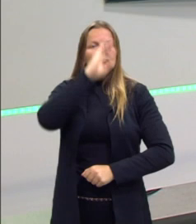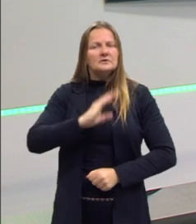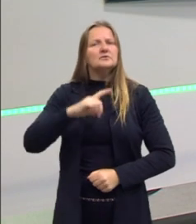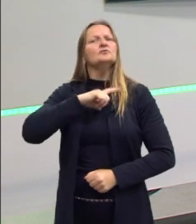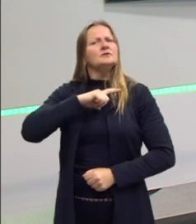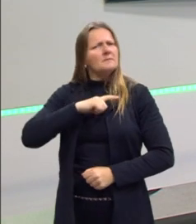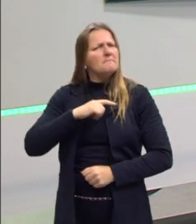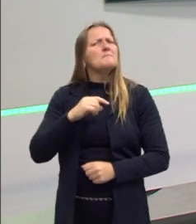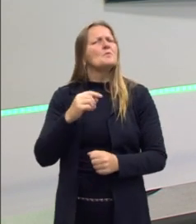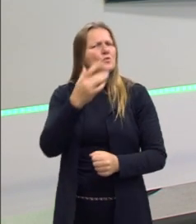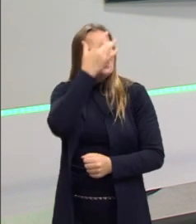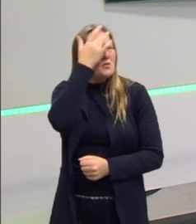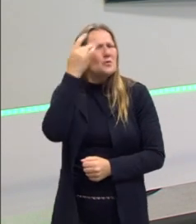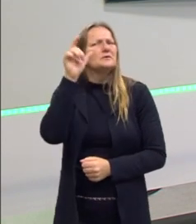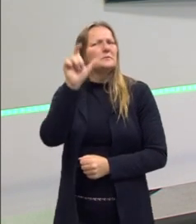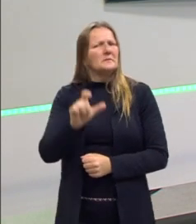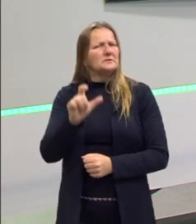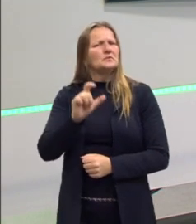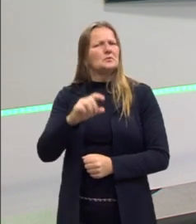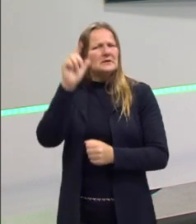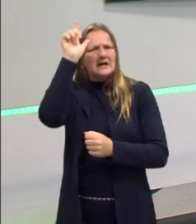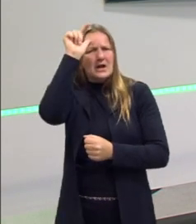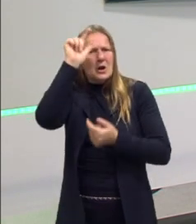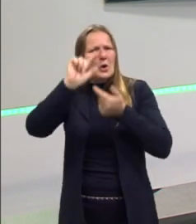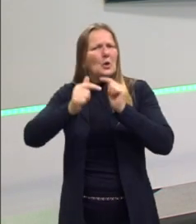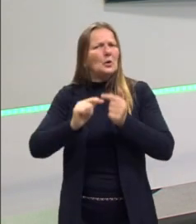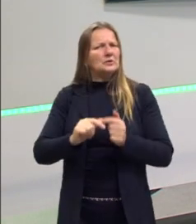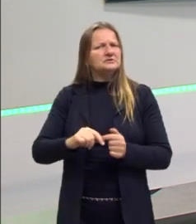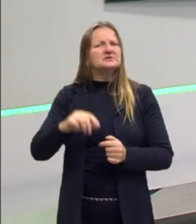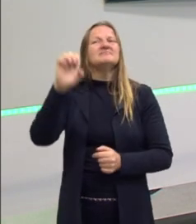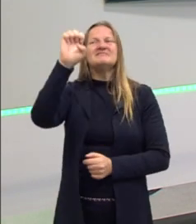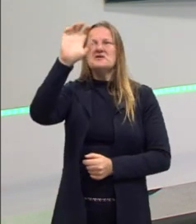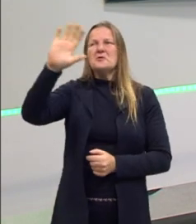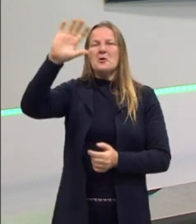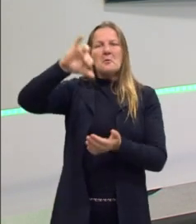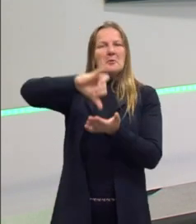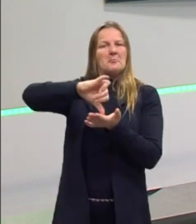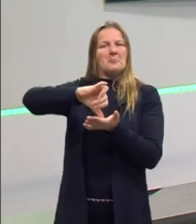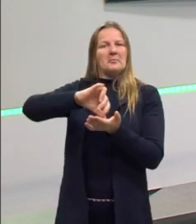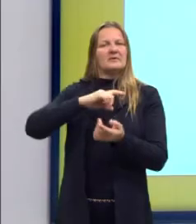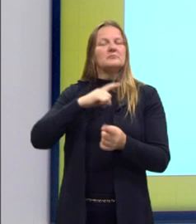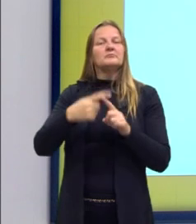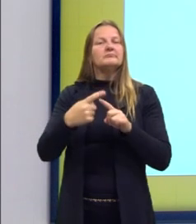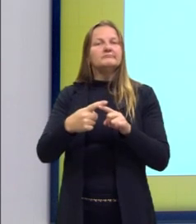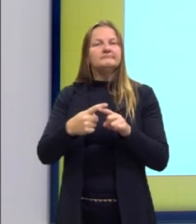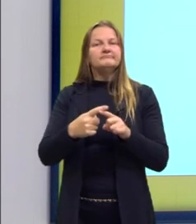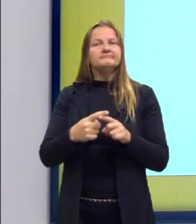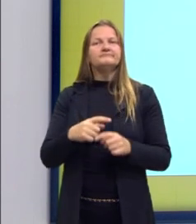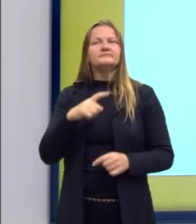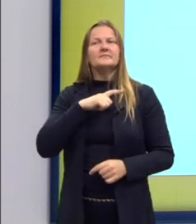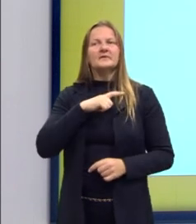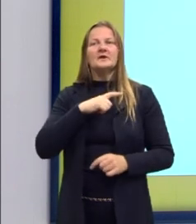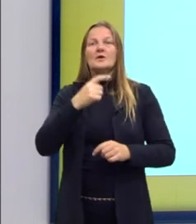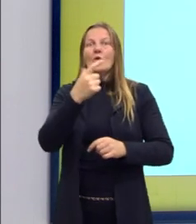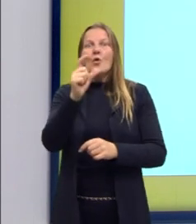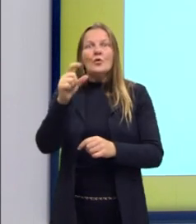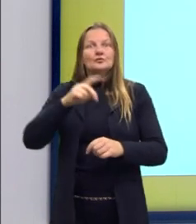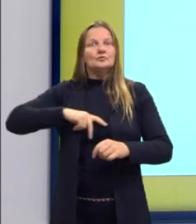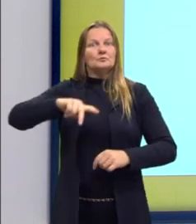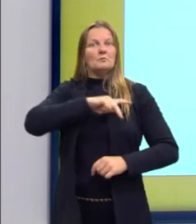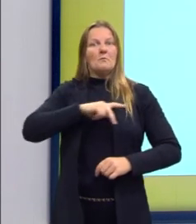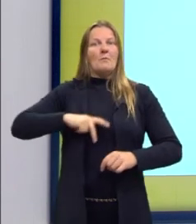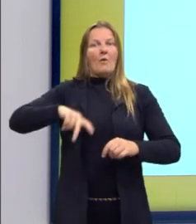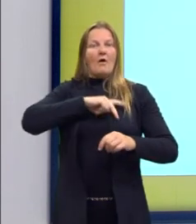tem muita gente que tem uma lógica da cultura eurocentrismo e quer dizer o que então que tem outros